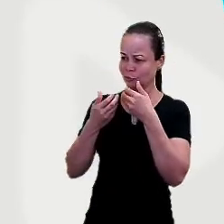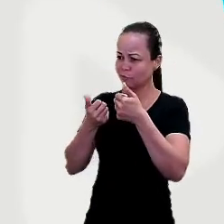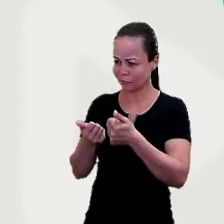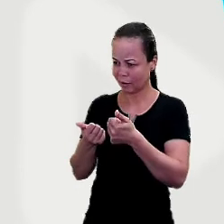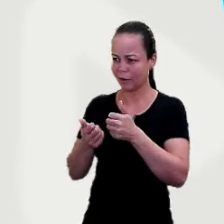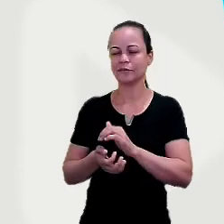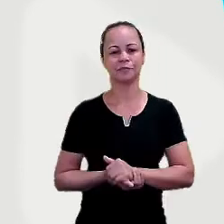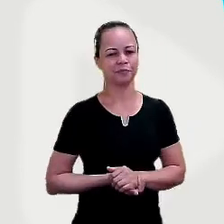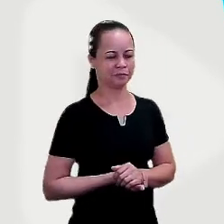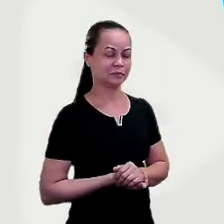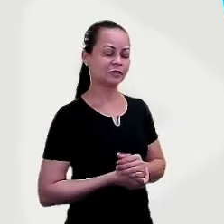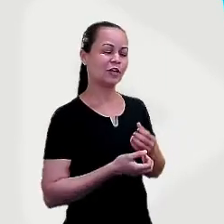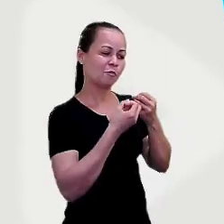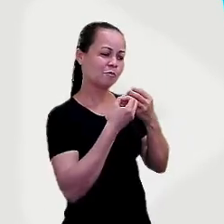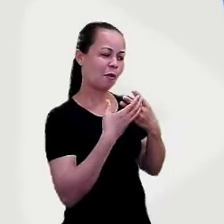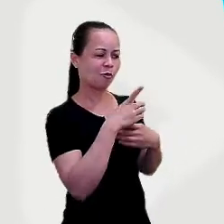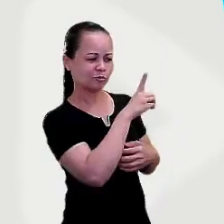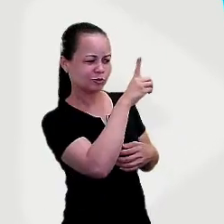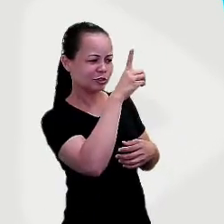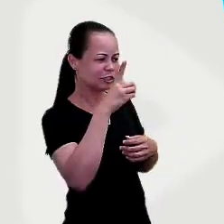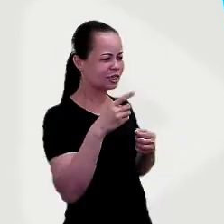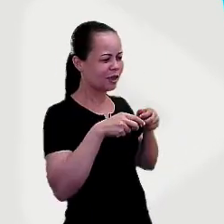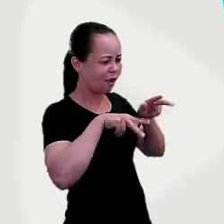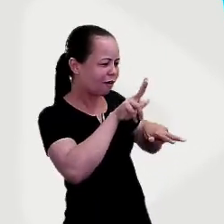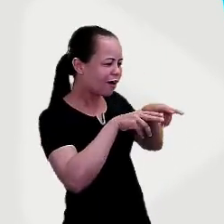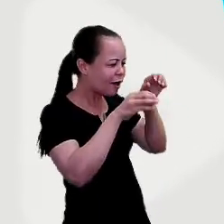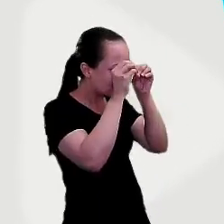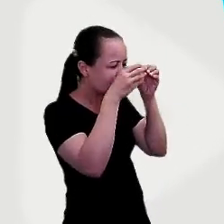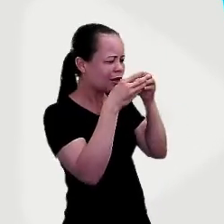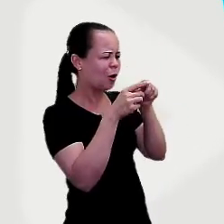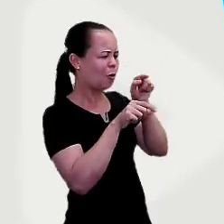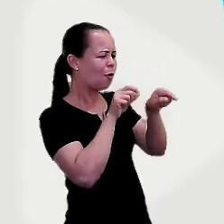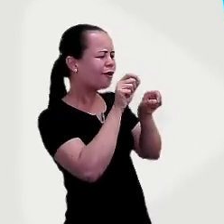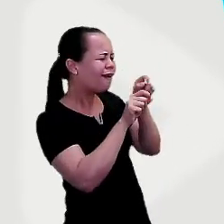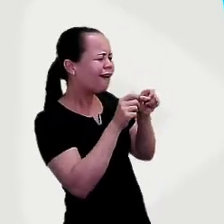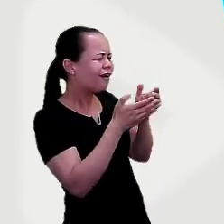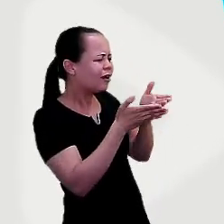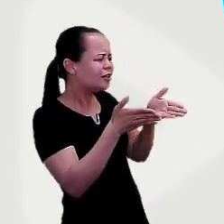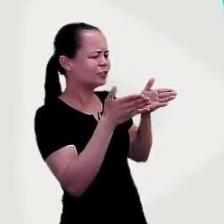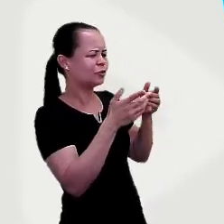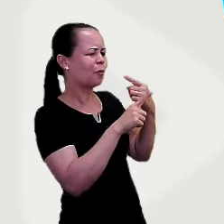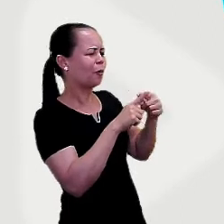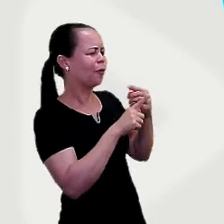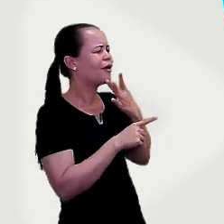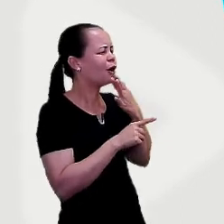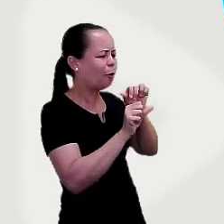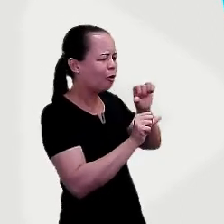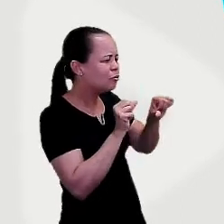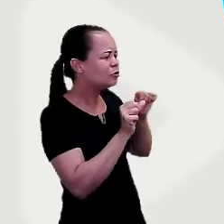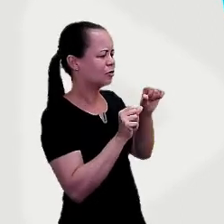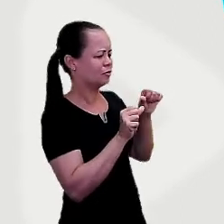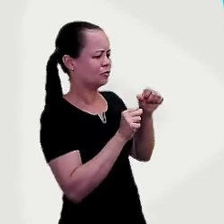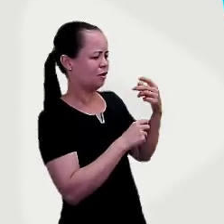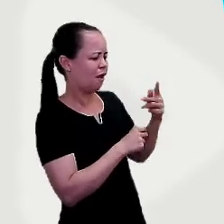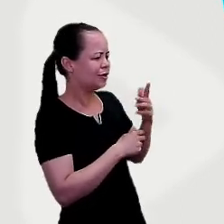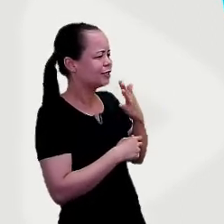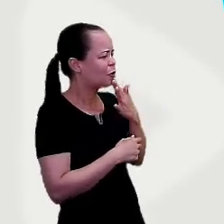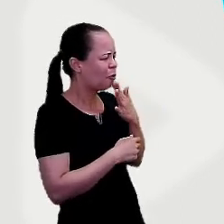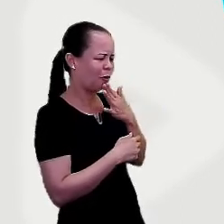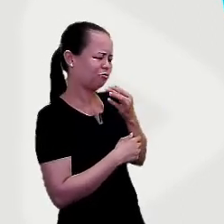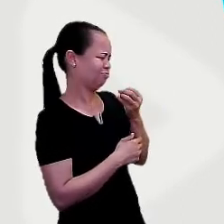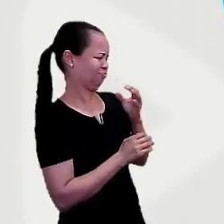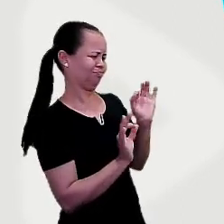Bom dia, camaleão! Mas o que é isso, meu irmão? Por que é que mudou de cor? Essa cor não lhe cai bem.